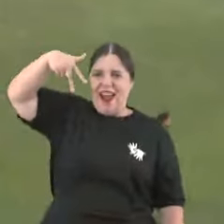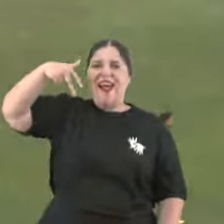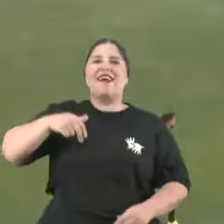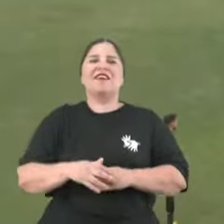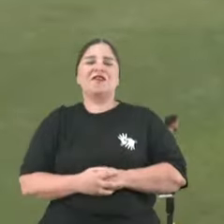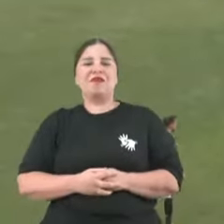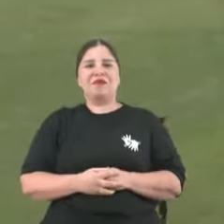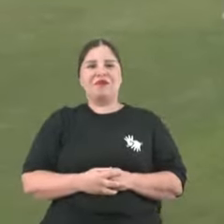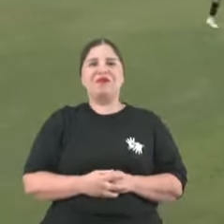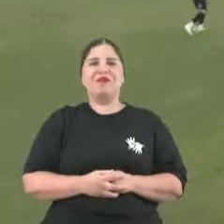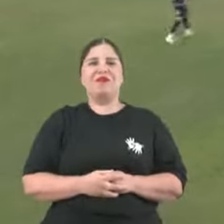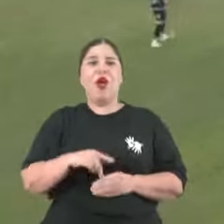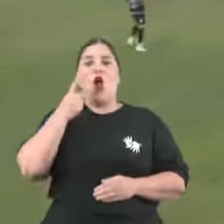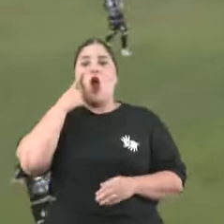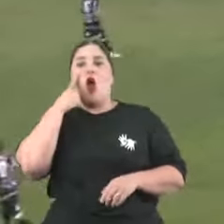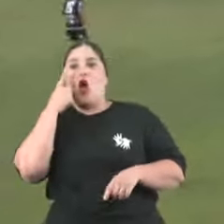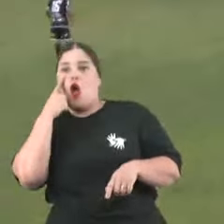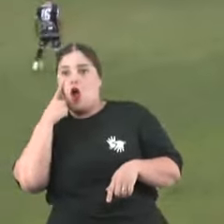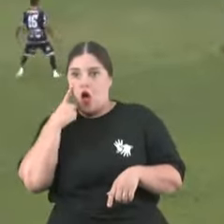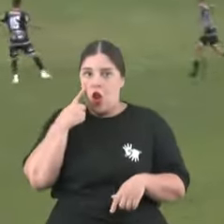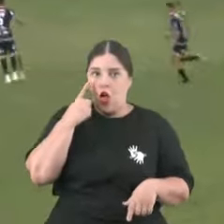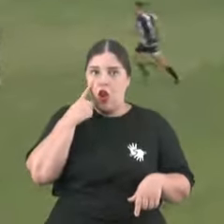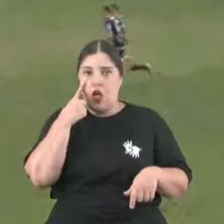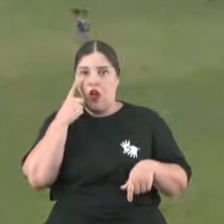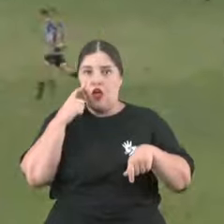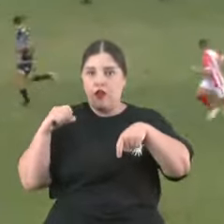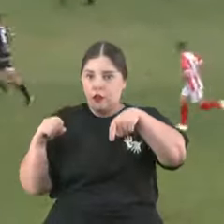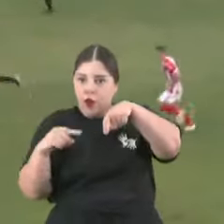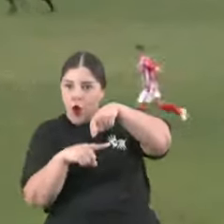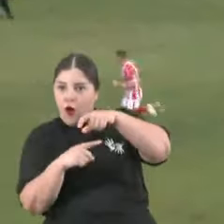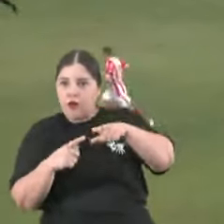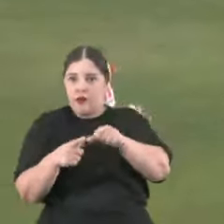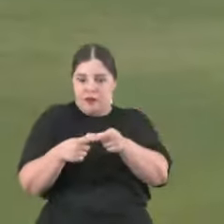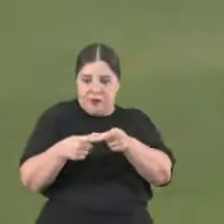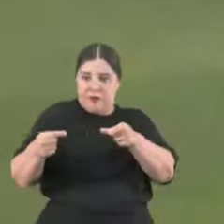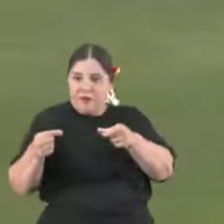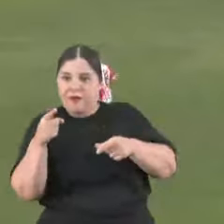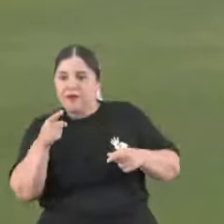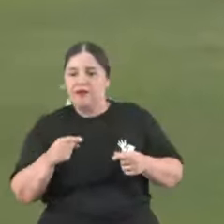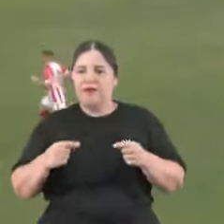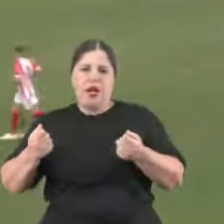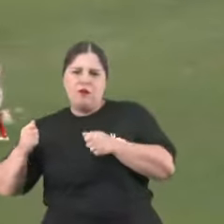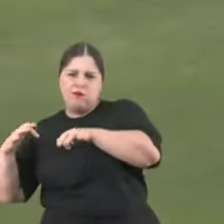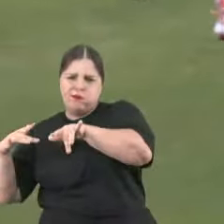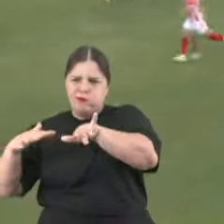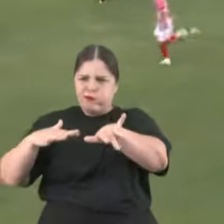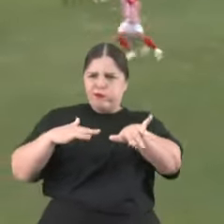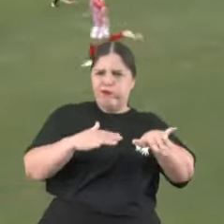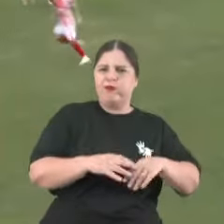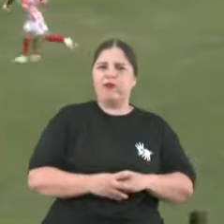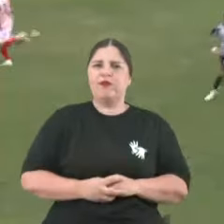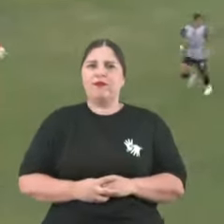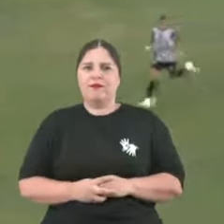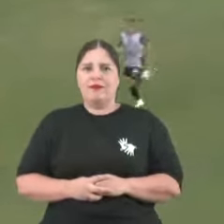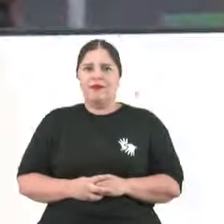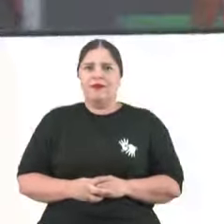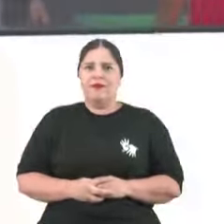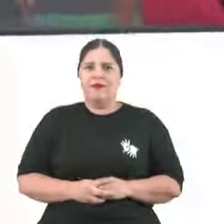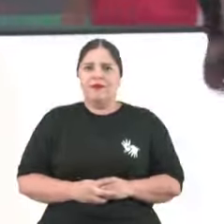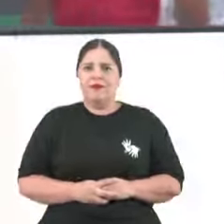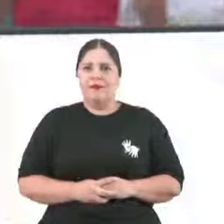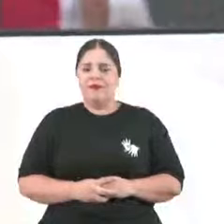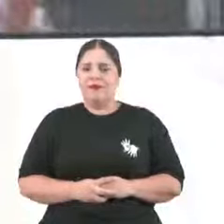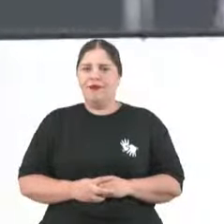Soltando essa bola para o Didira. Gabriel. Não sei se ele tentou cruzar. Acabou indo uma finalização meio cafofa